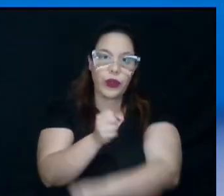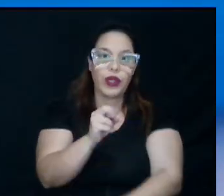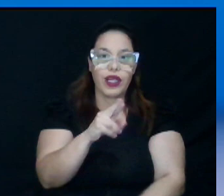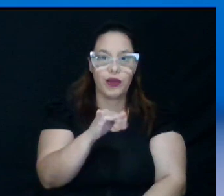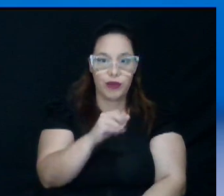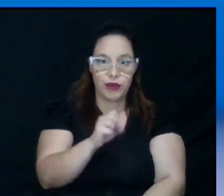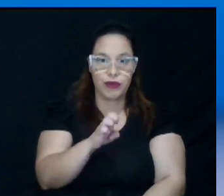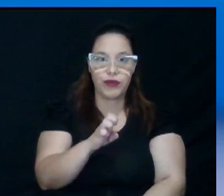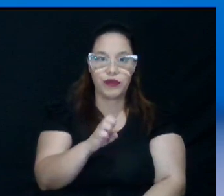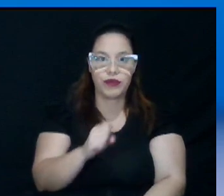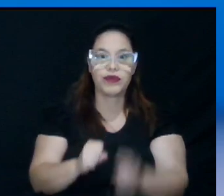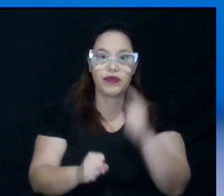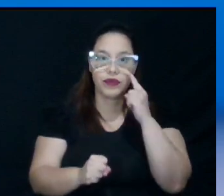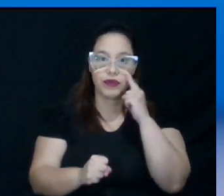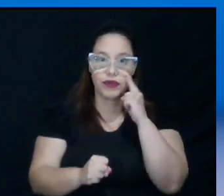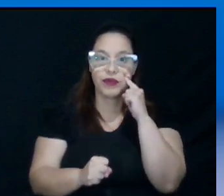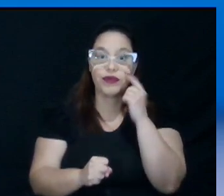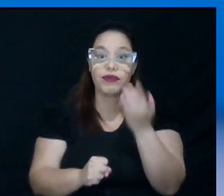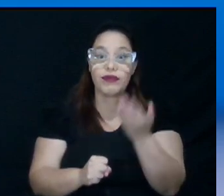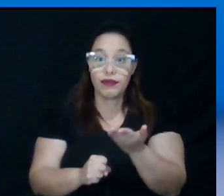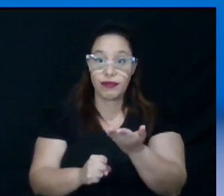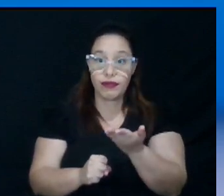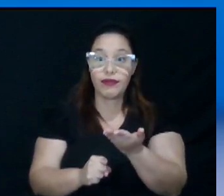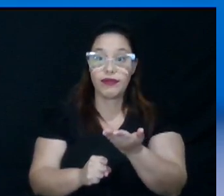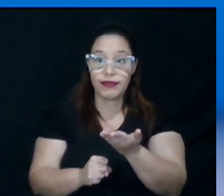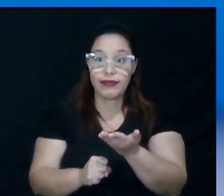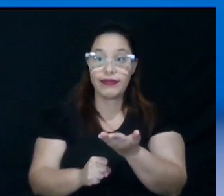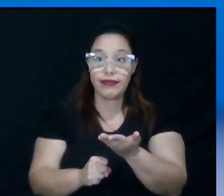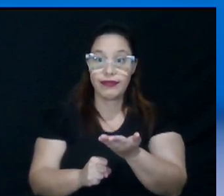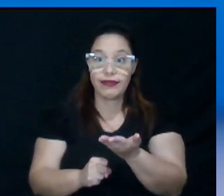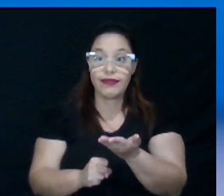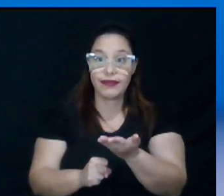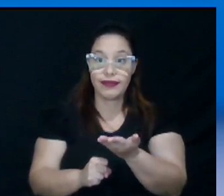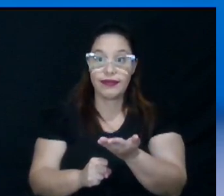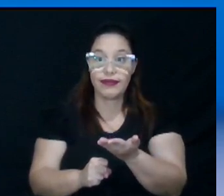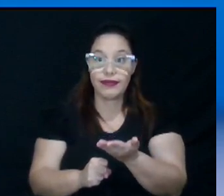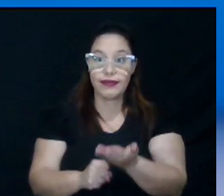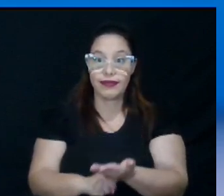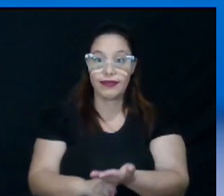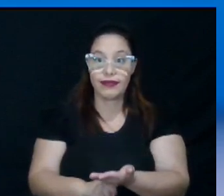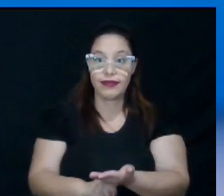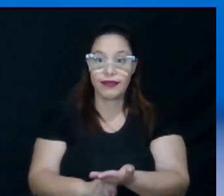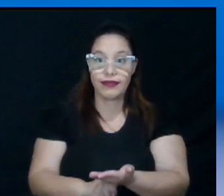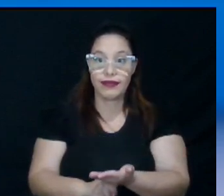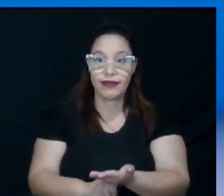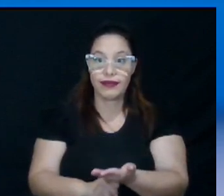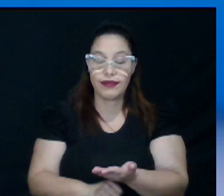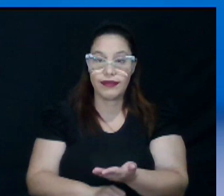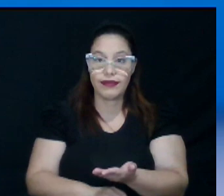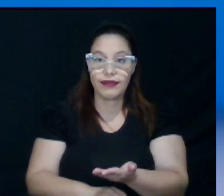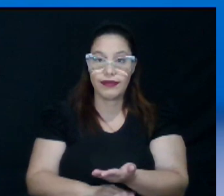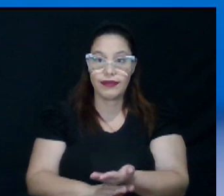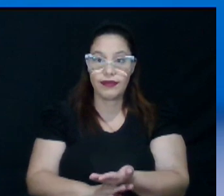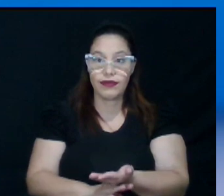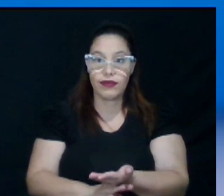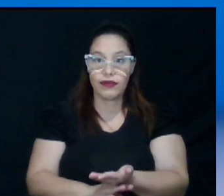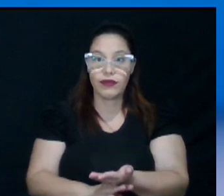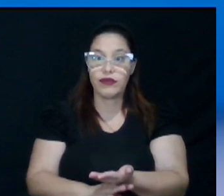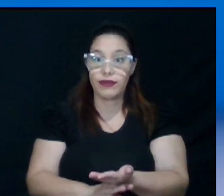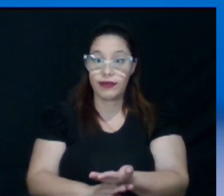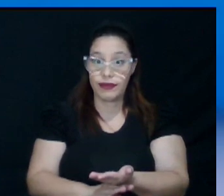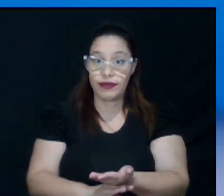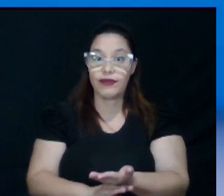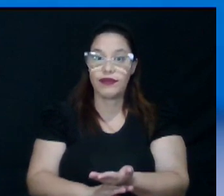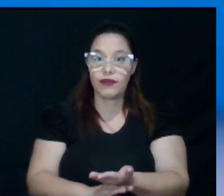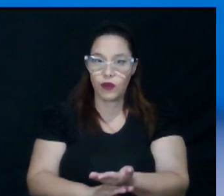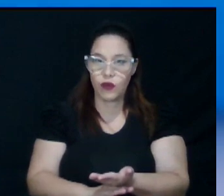sabonete líquido pode ser de 100 ou 250 ml, mas deve ser o tipo neutro, que é ideal para o banho